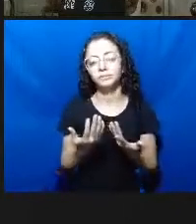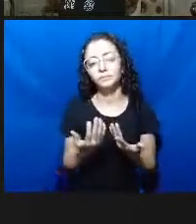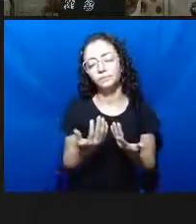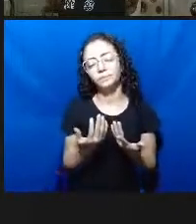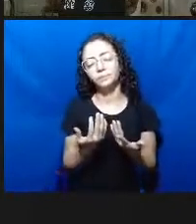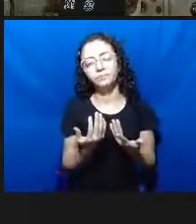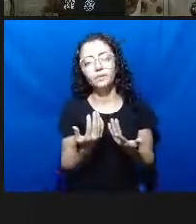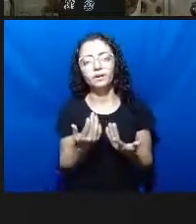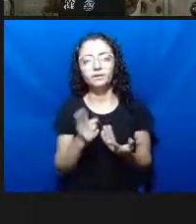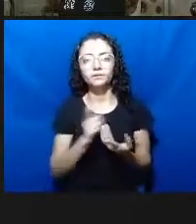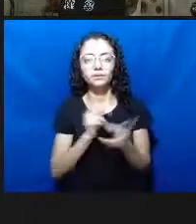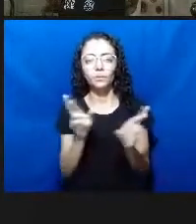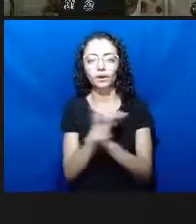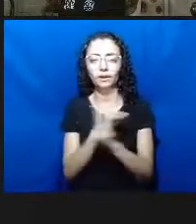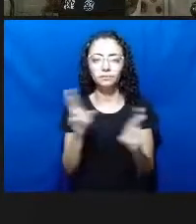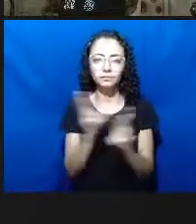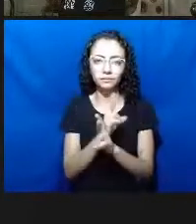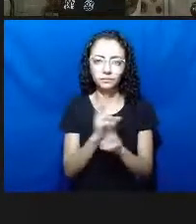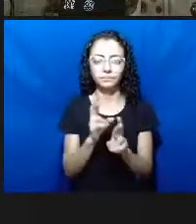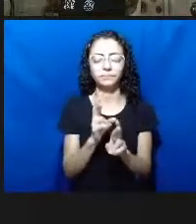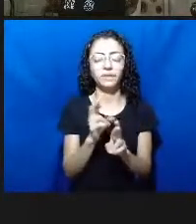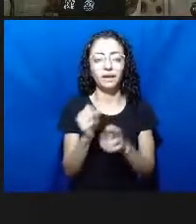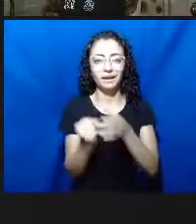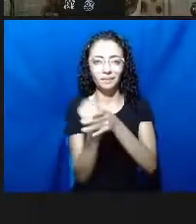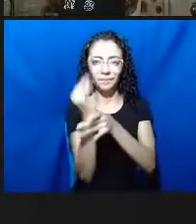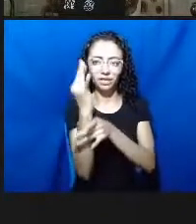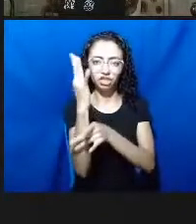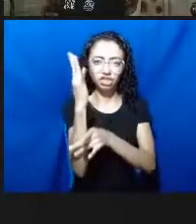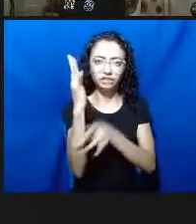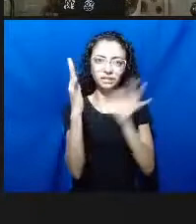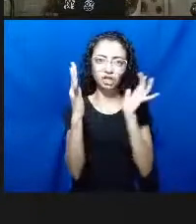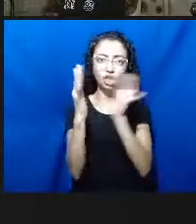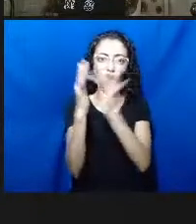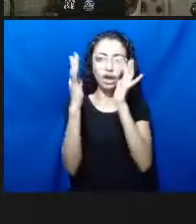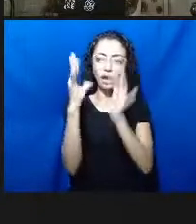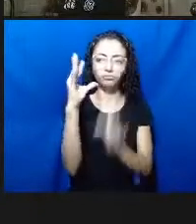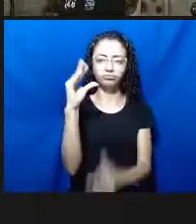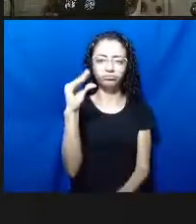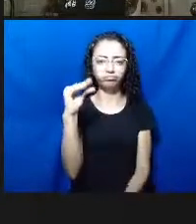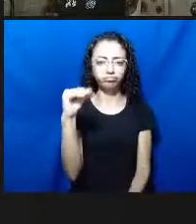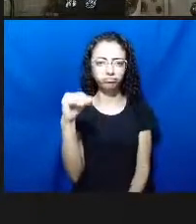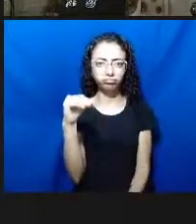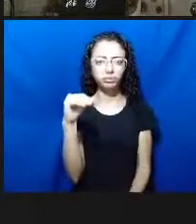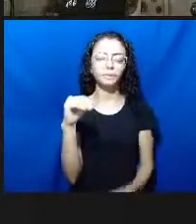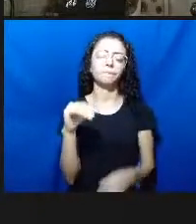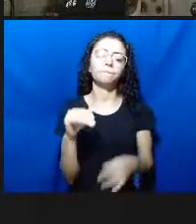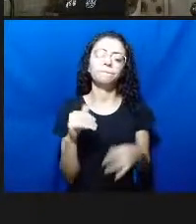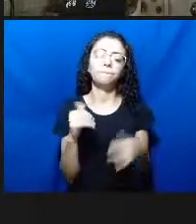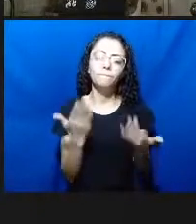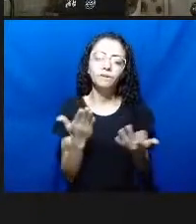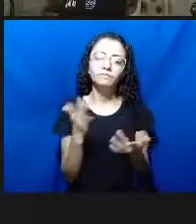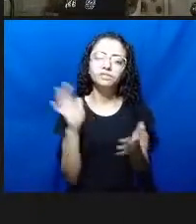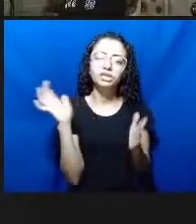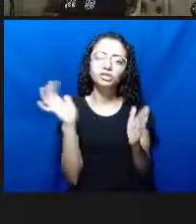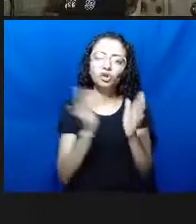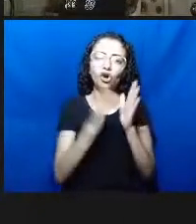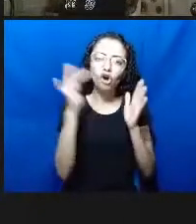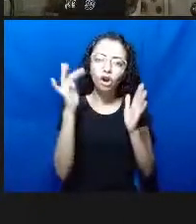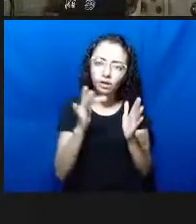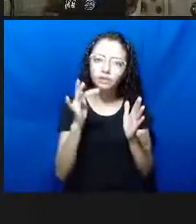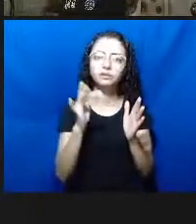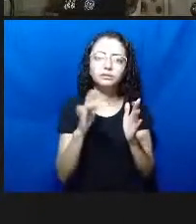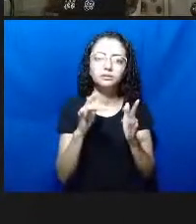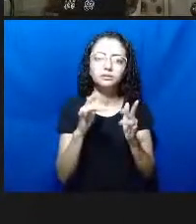outra relação. Eu acho que isso é uma cara muito própria da poesia, você tocar numa situação e essa situação,